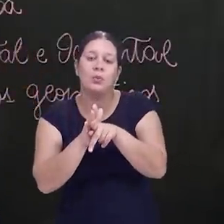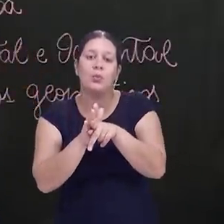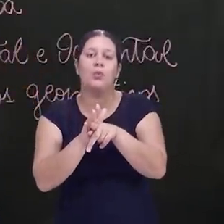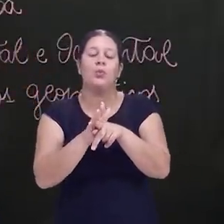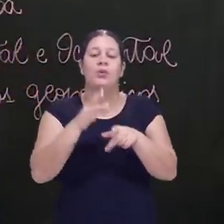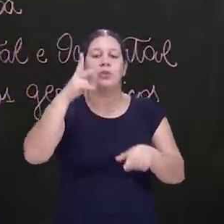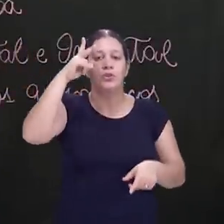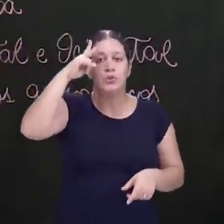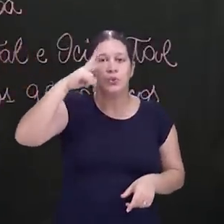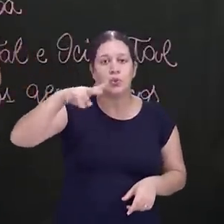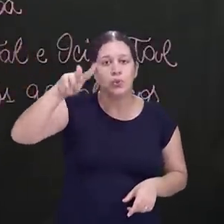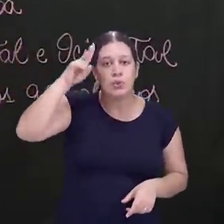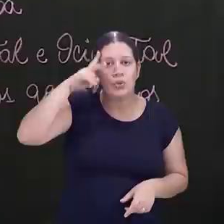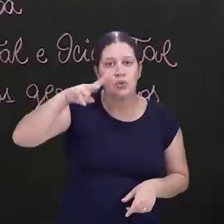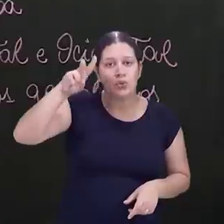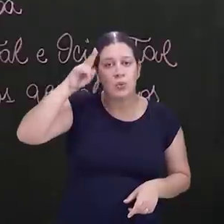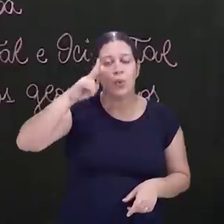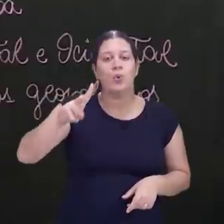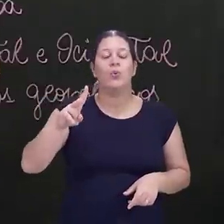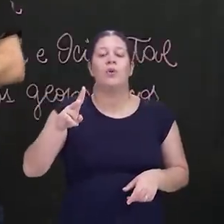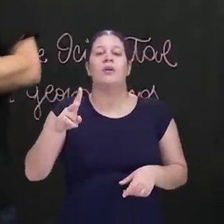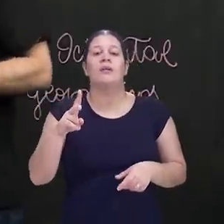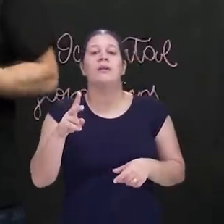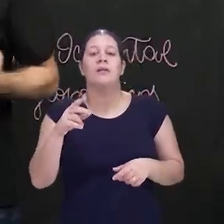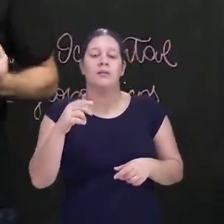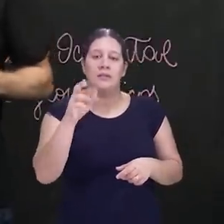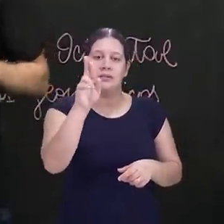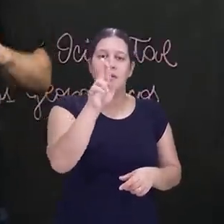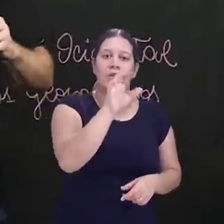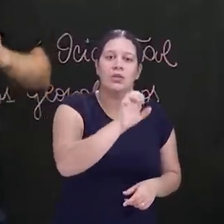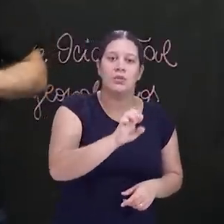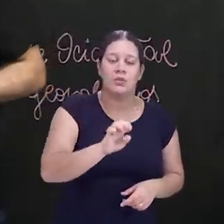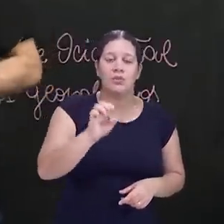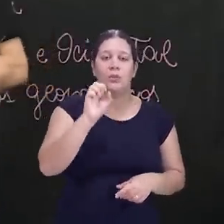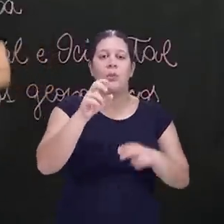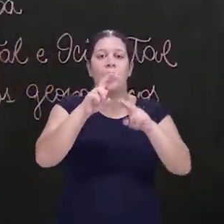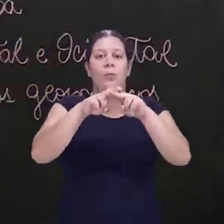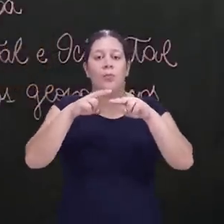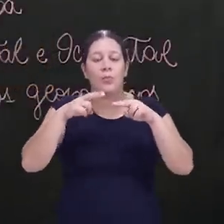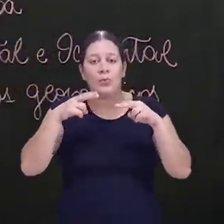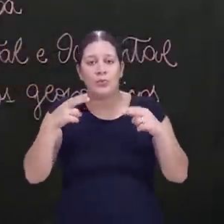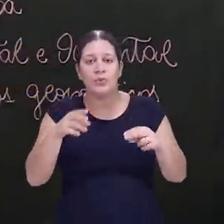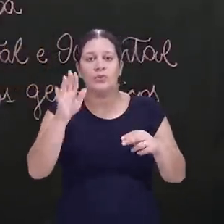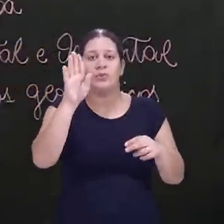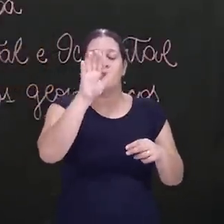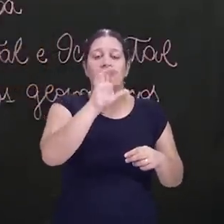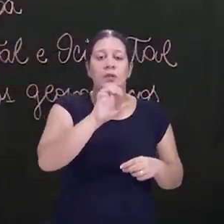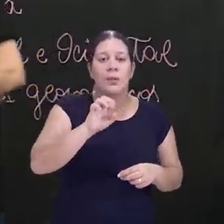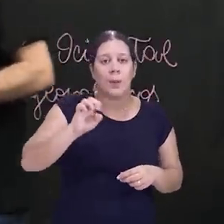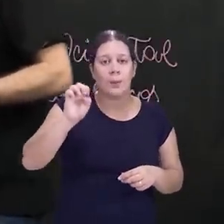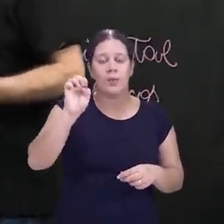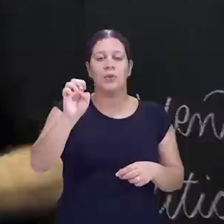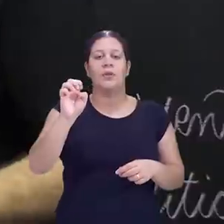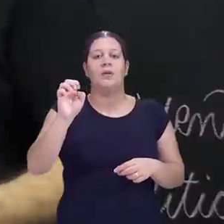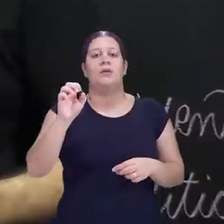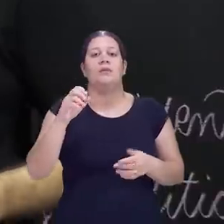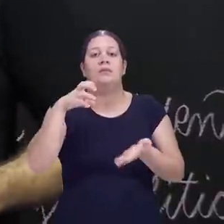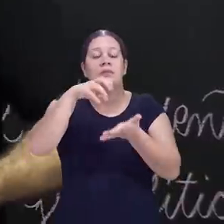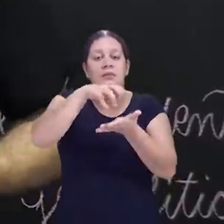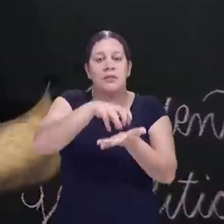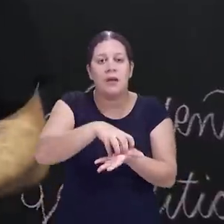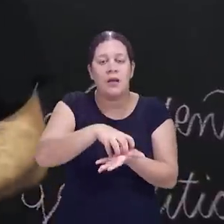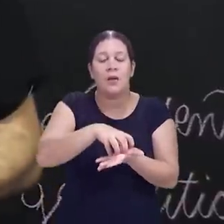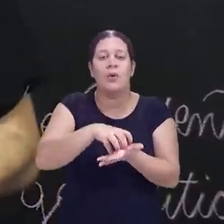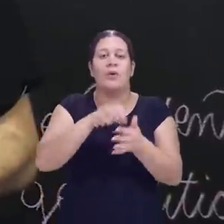de história próxima, de ligação dessas regiões. Por isso, a Europa Meridional acaba sendo